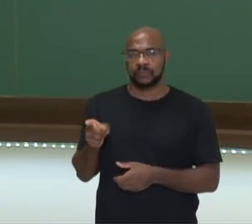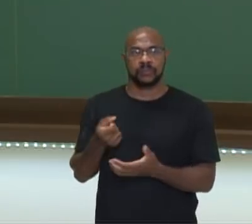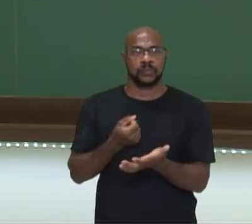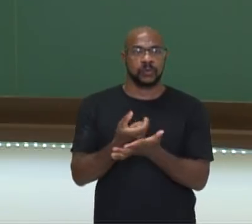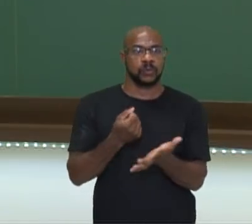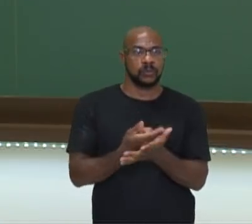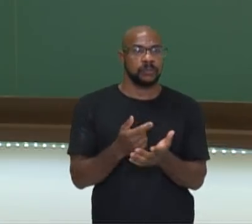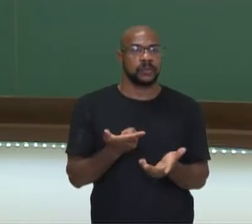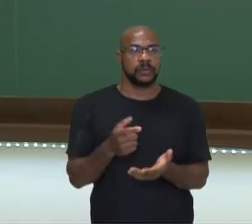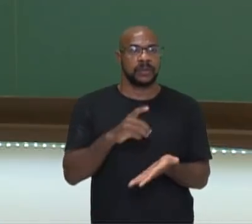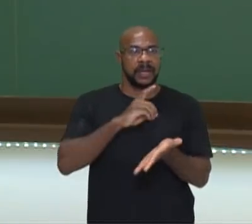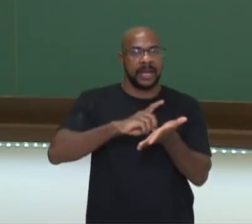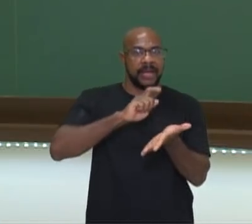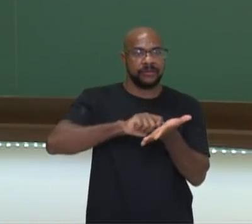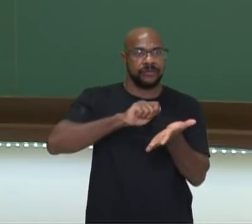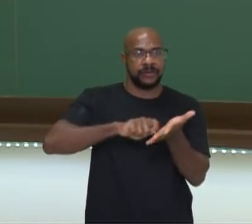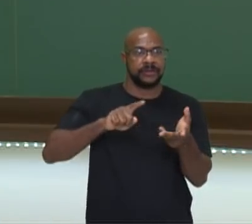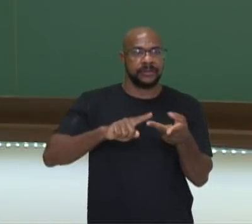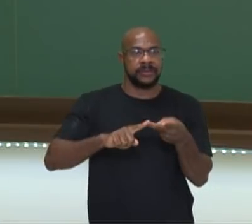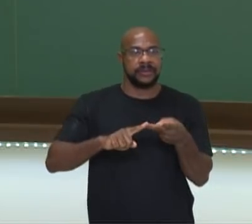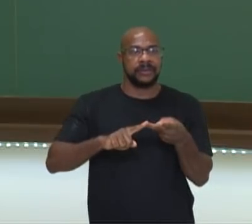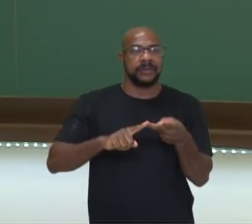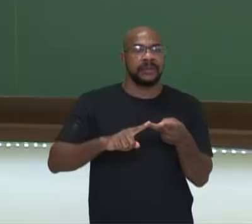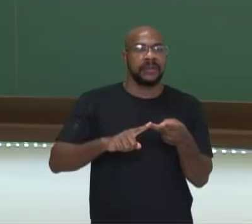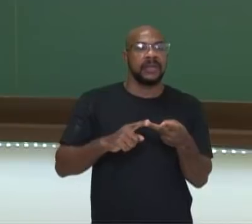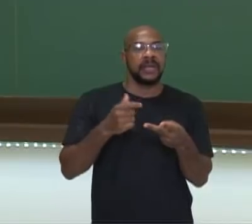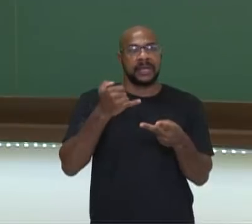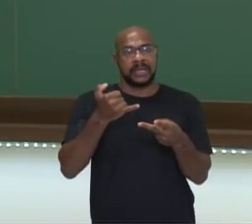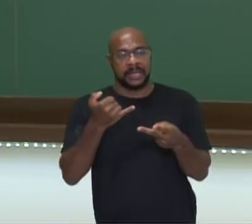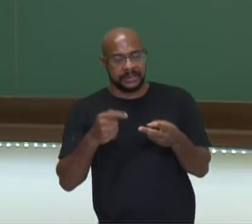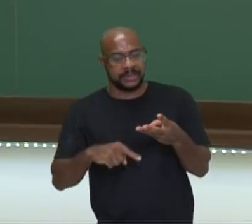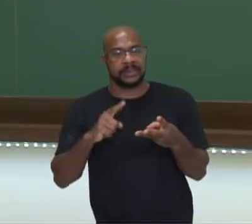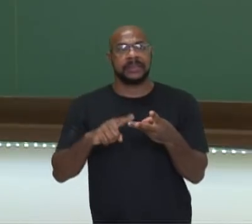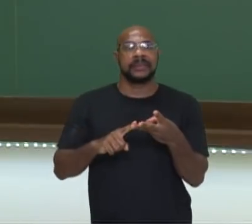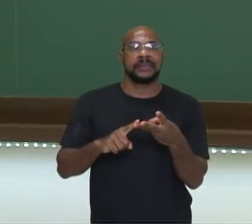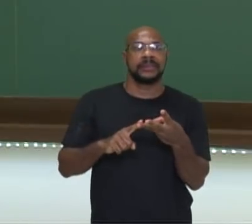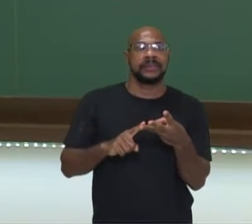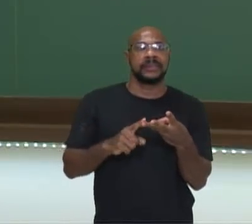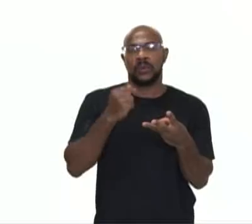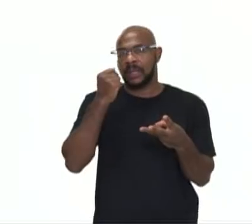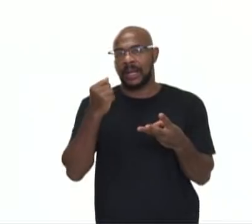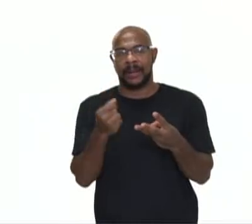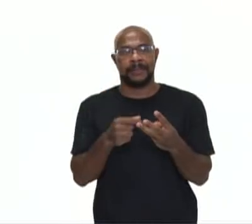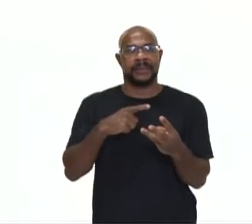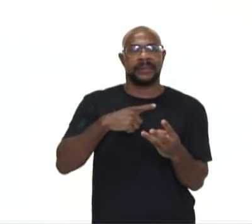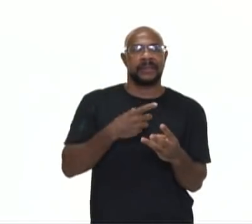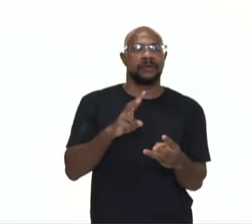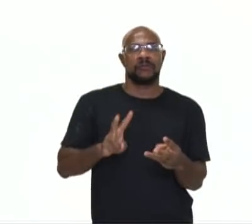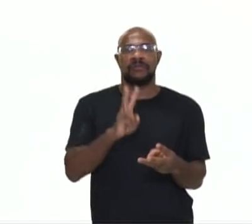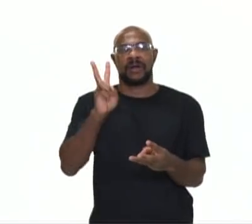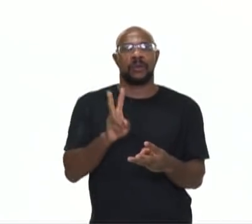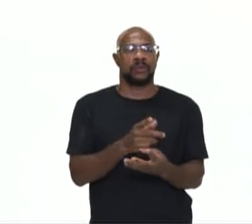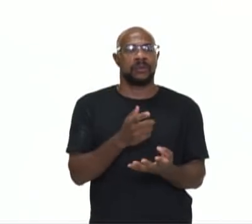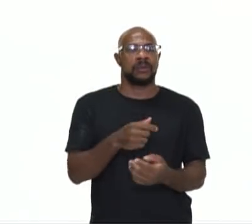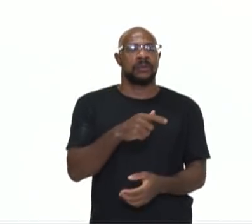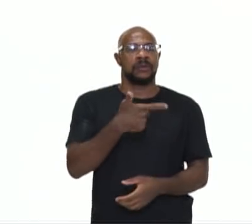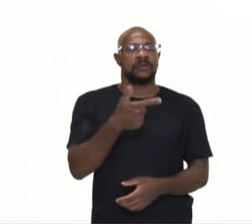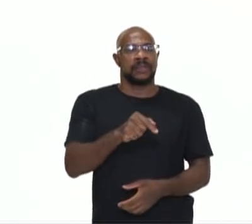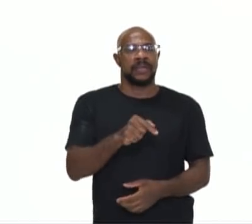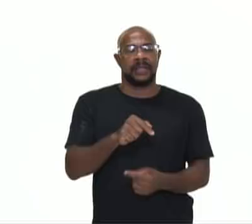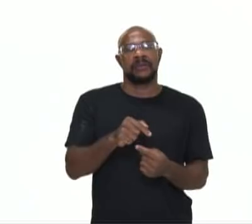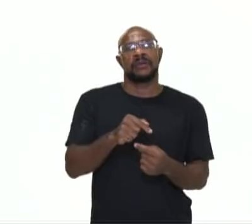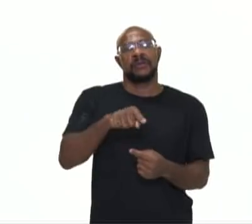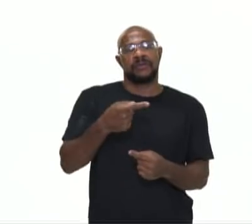agenda por R$ 27,20. Ele comprou 2 canetas ao preço de R$ 5,40 e 4 lápis,